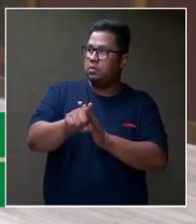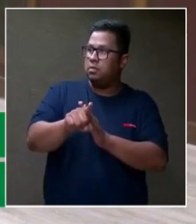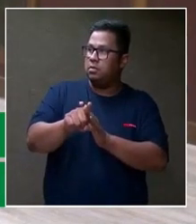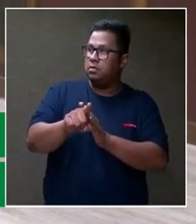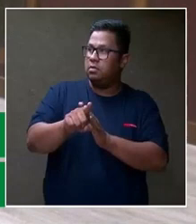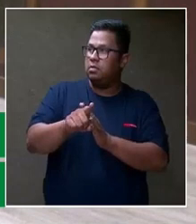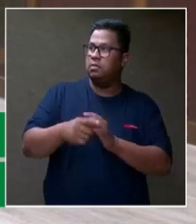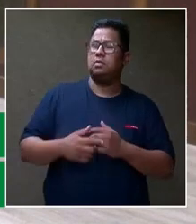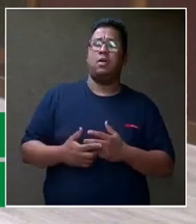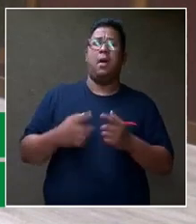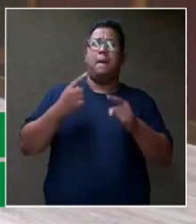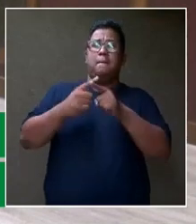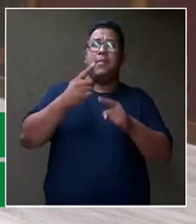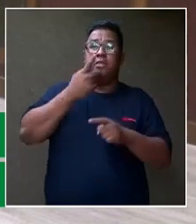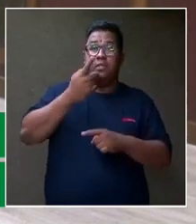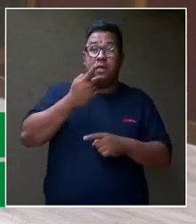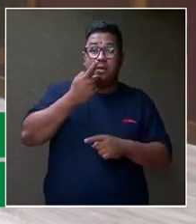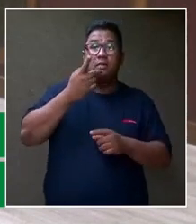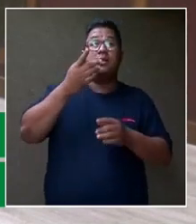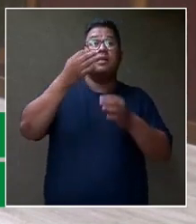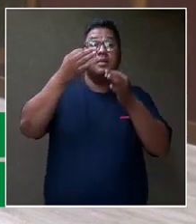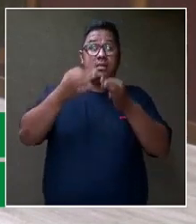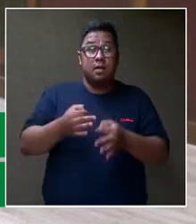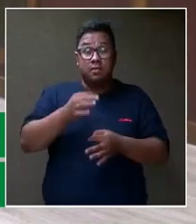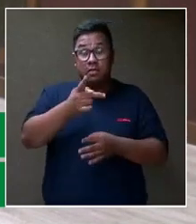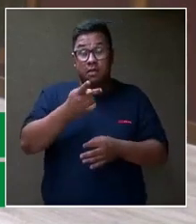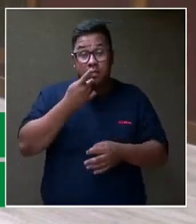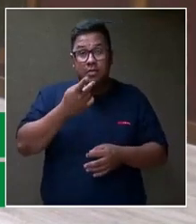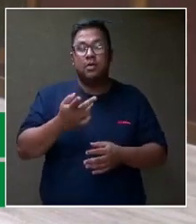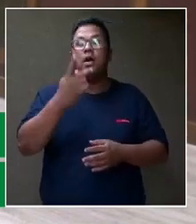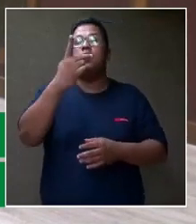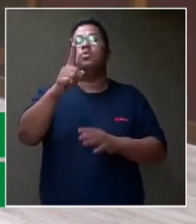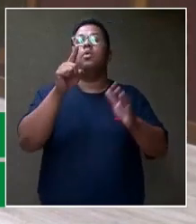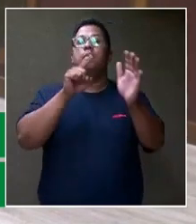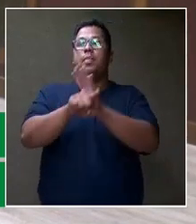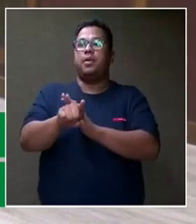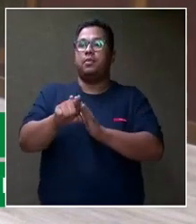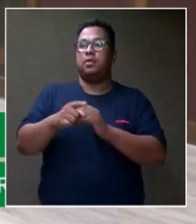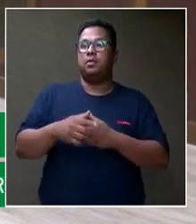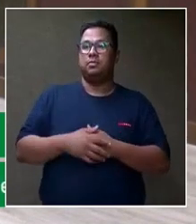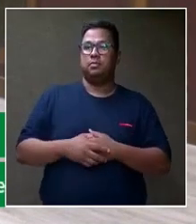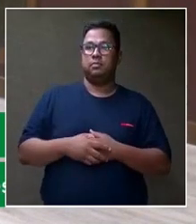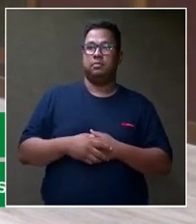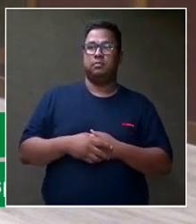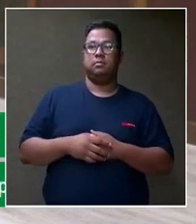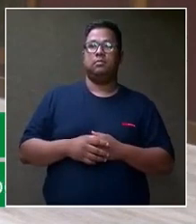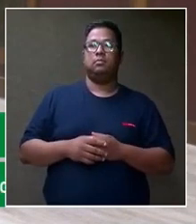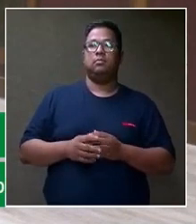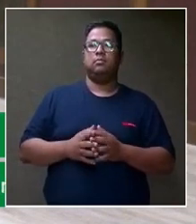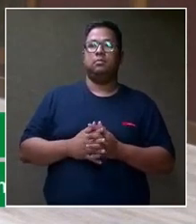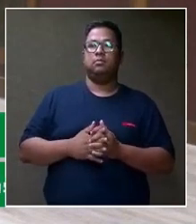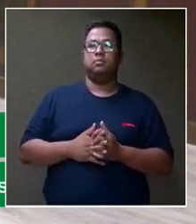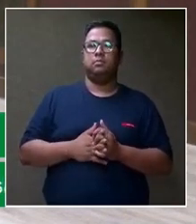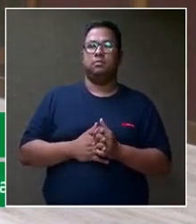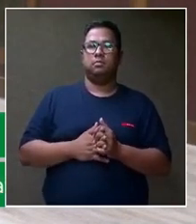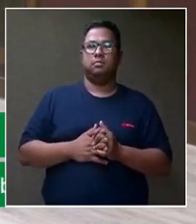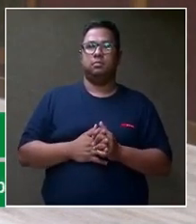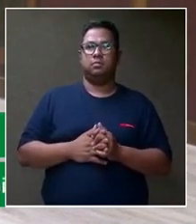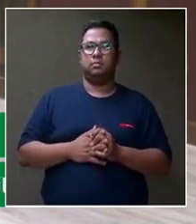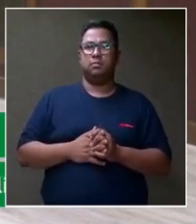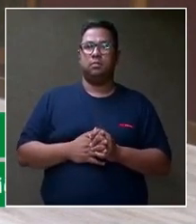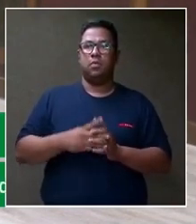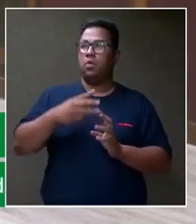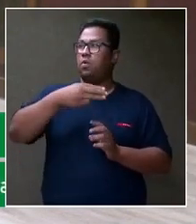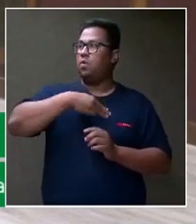torturando ela porque eu estou falando exatamente o que ela disse. Tá, mas qual é a sua pergunta? Estou brigando com a testemunha, excelência. Excelência, pelo amor de Deus.